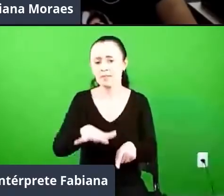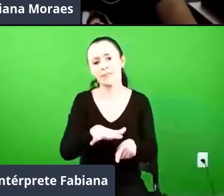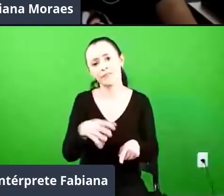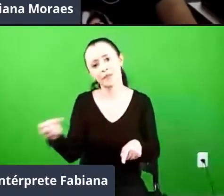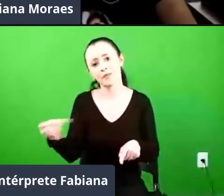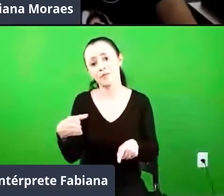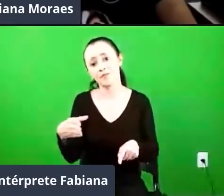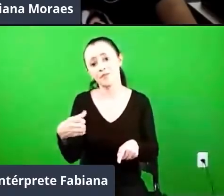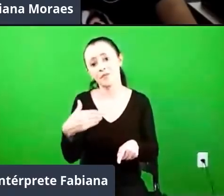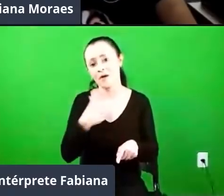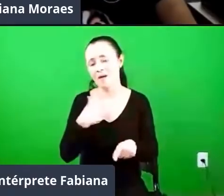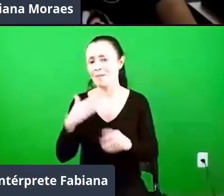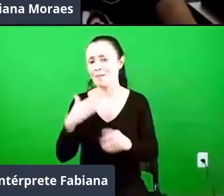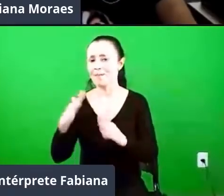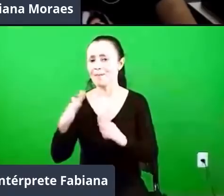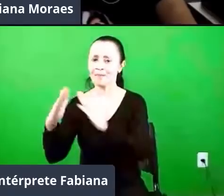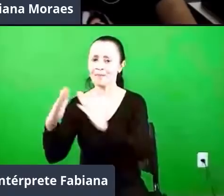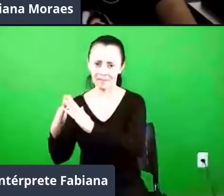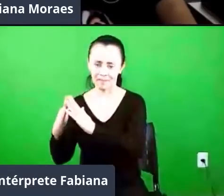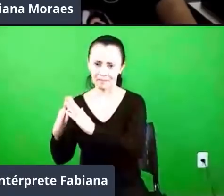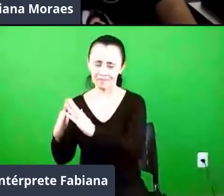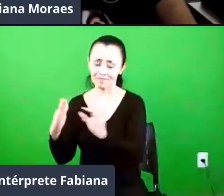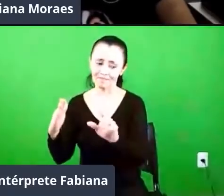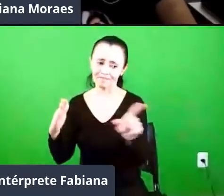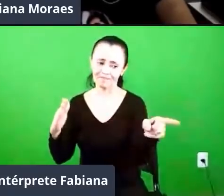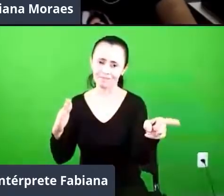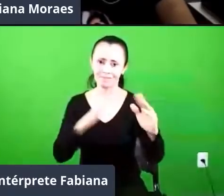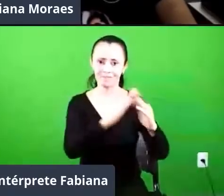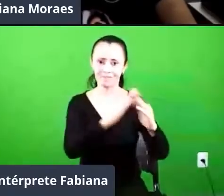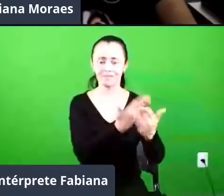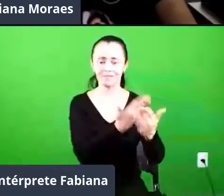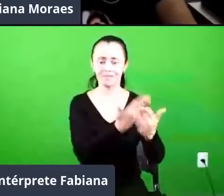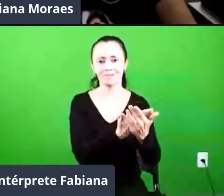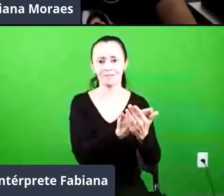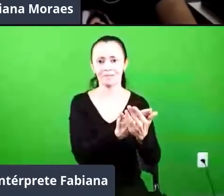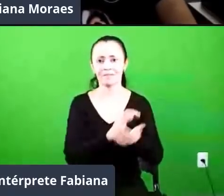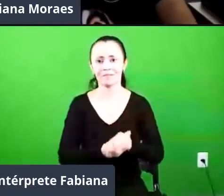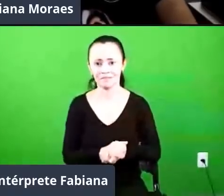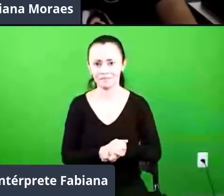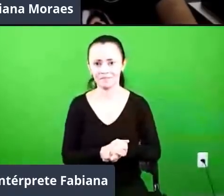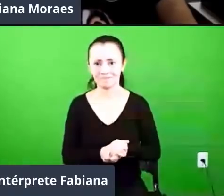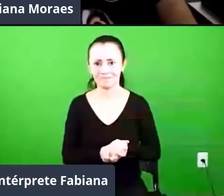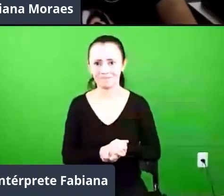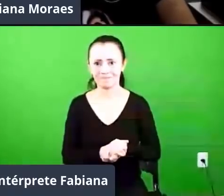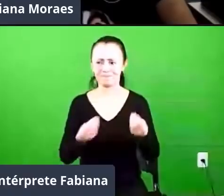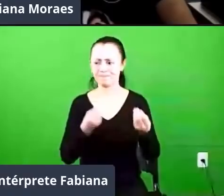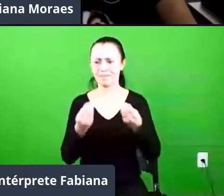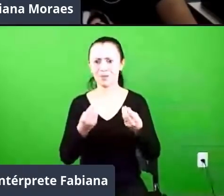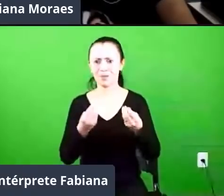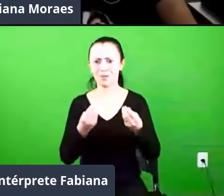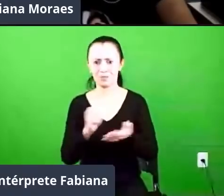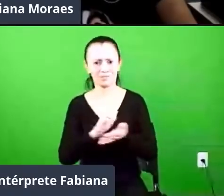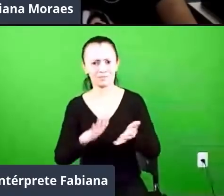não é escola, né? Eu estou no meu quarto fazendo atividade, tendo aula. Mudou, né? Mudou realmente, as